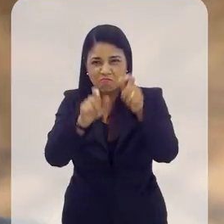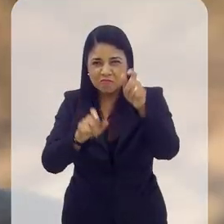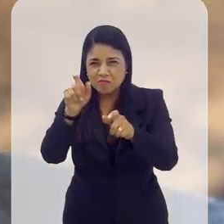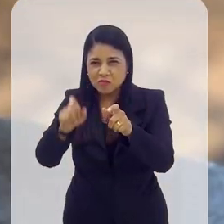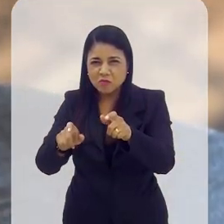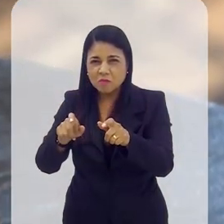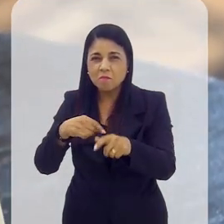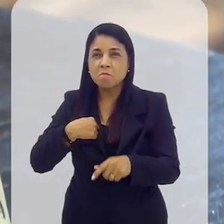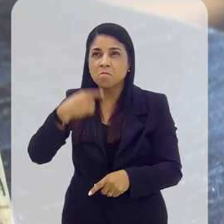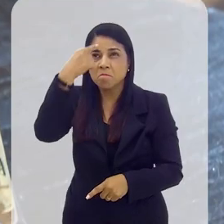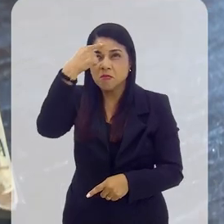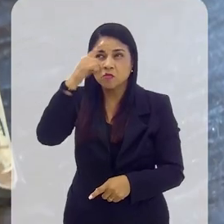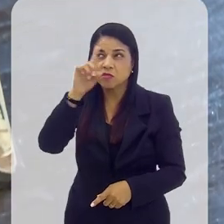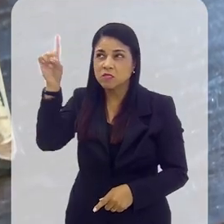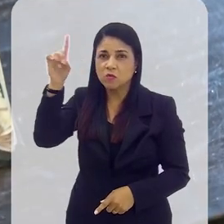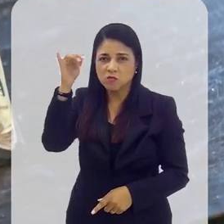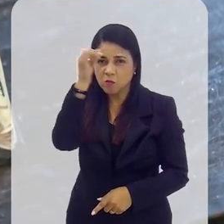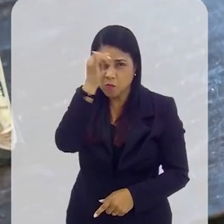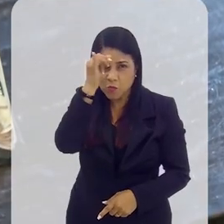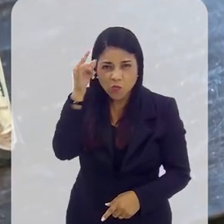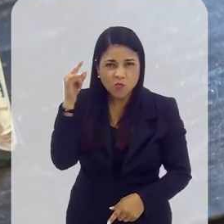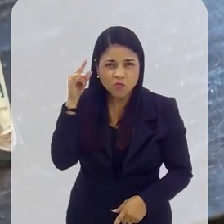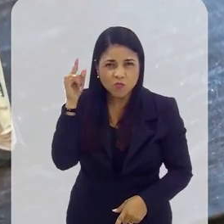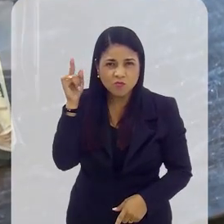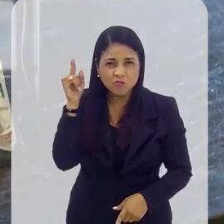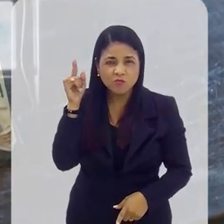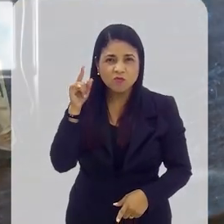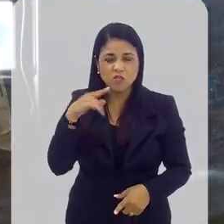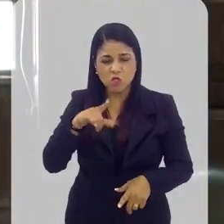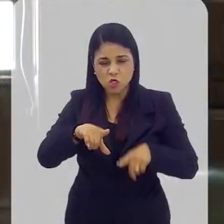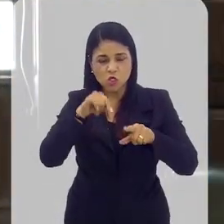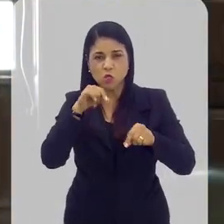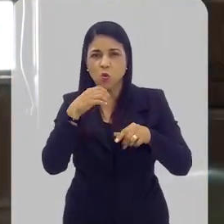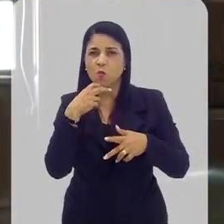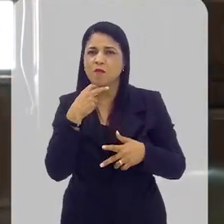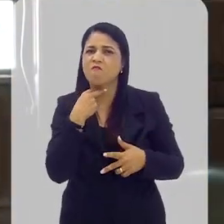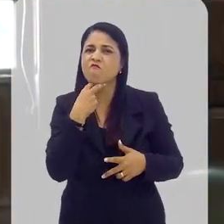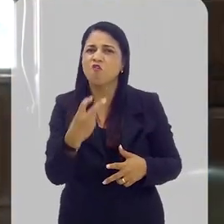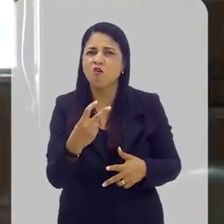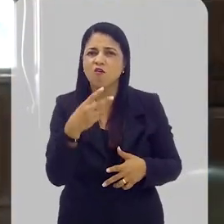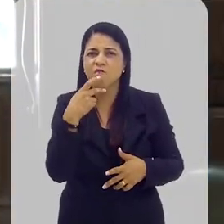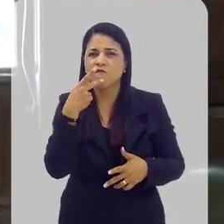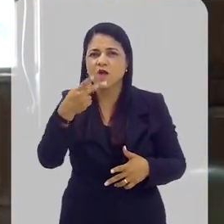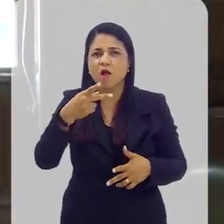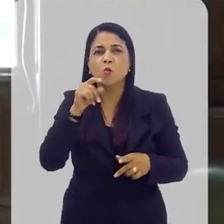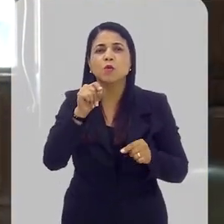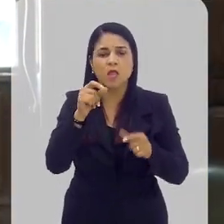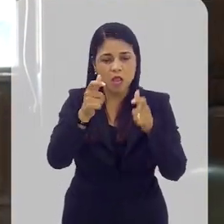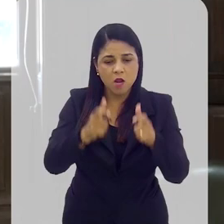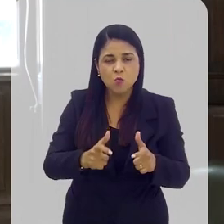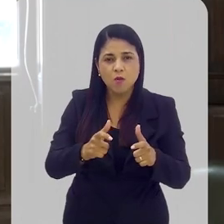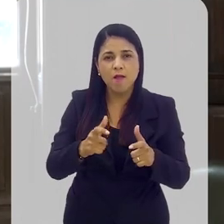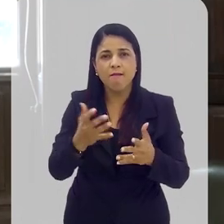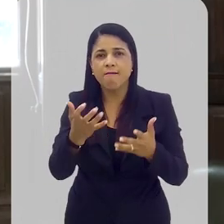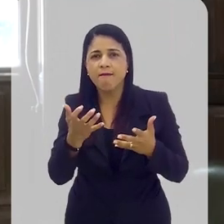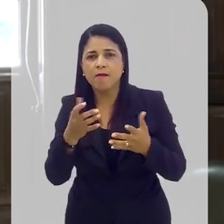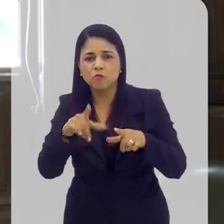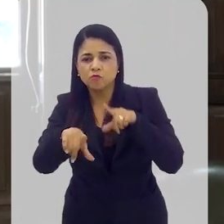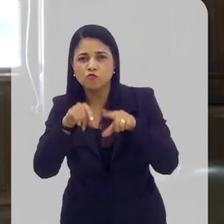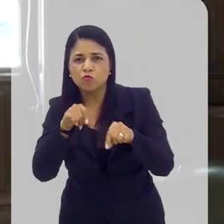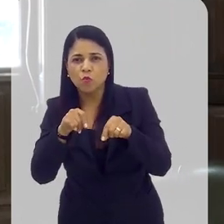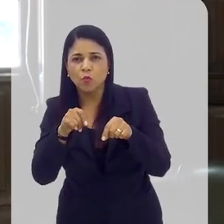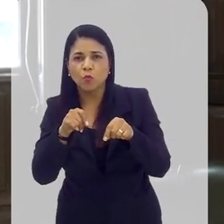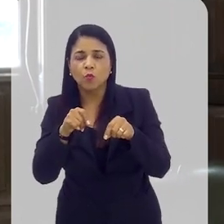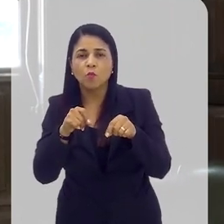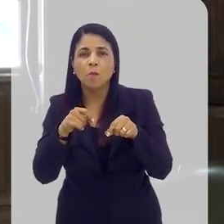que Deus é burro, porque eles falam: eu escolho o meu lugar de fala, eu escolho o que eu quero ser, eu escolho aonde vou estar e escolho